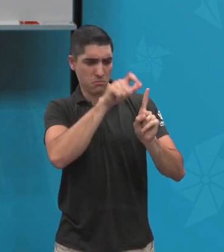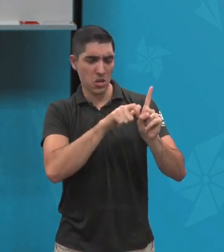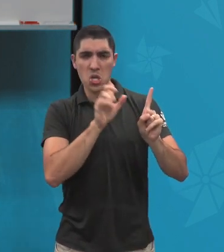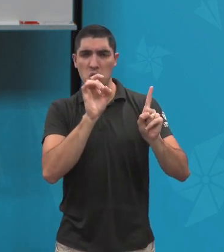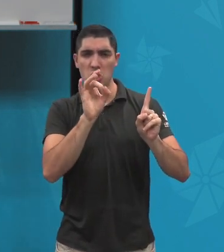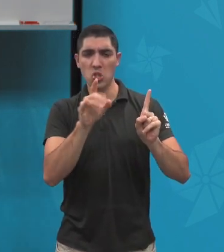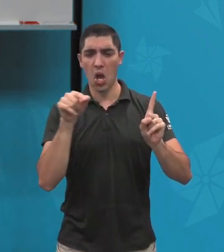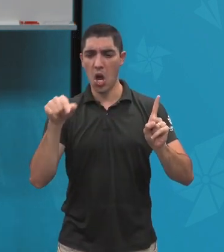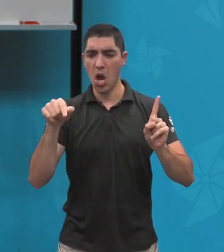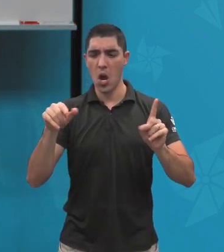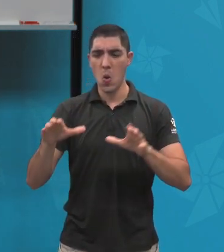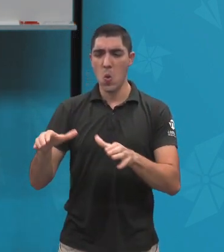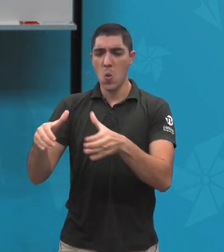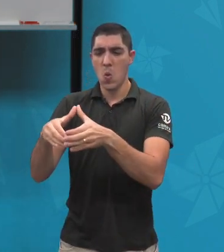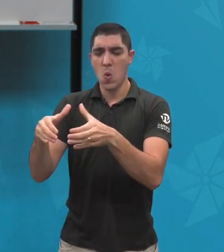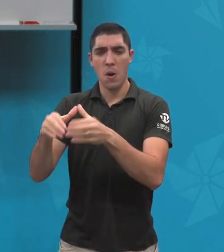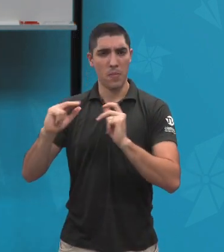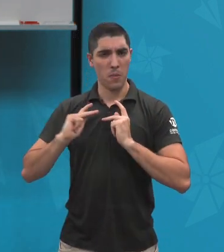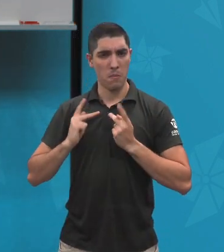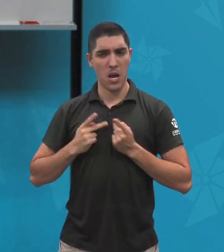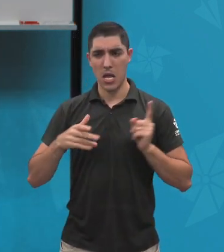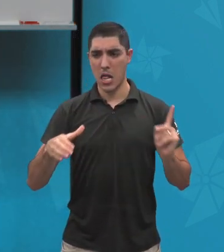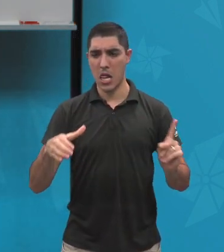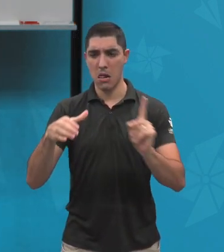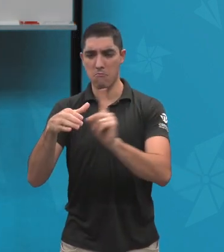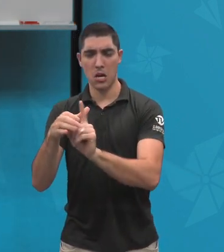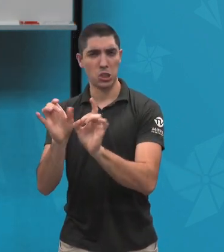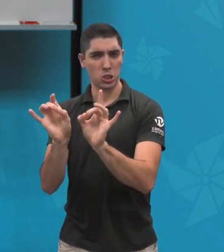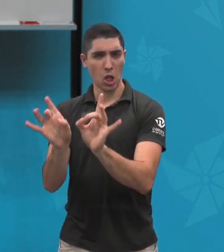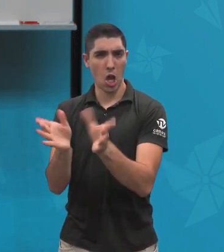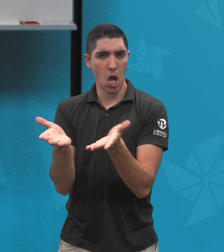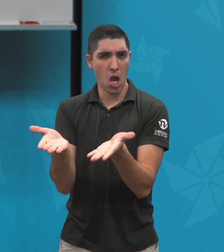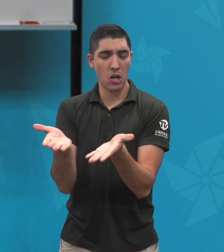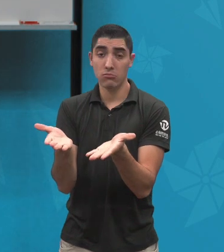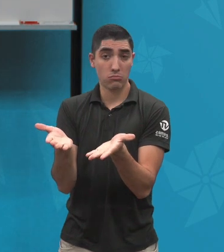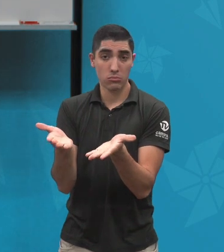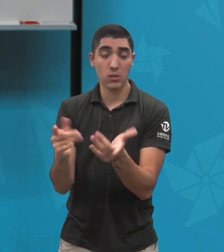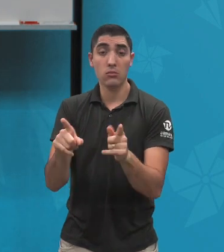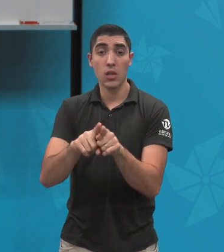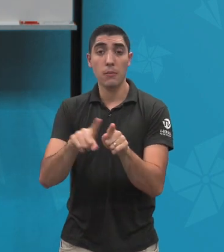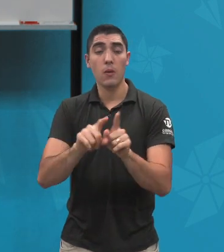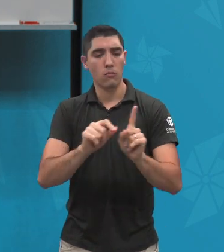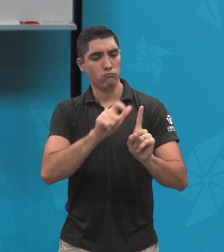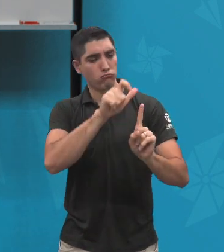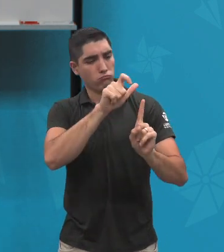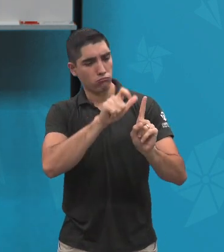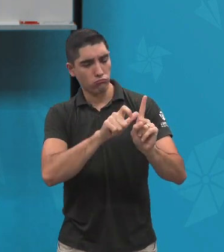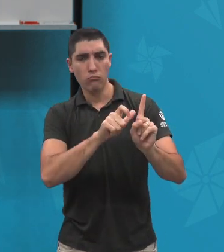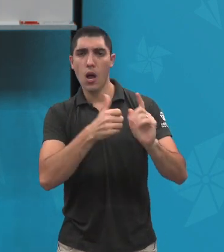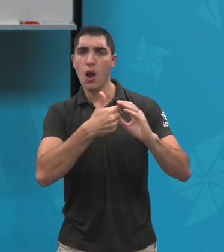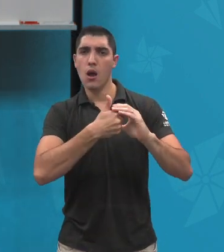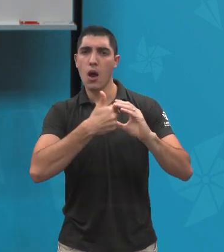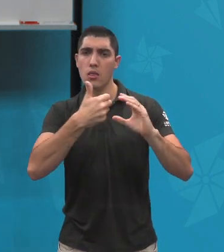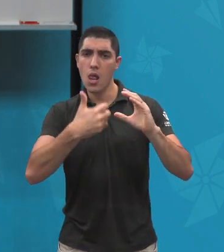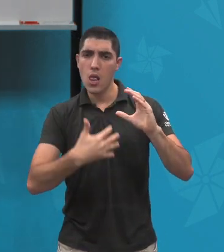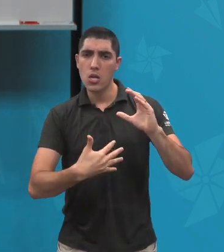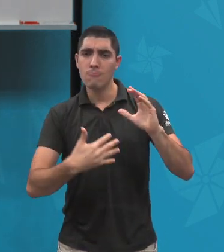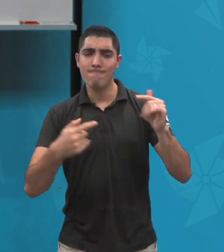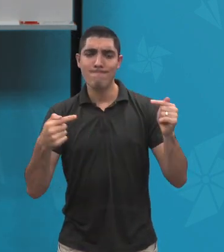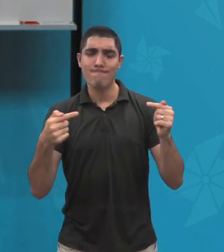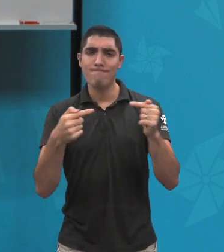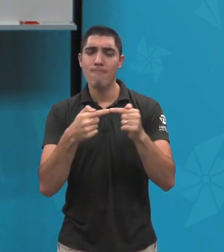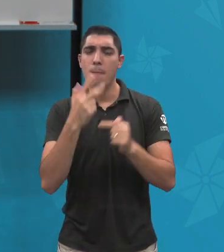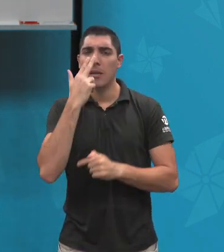um indivíduo que pertence à espécie humana, ao gênero humano, mas um indivíduo que tem características